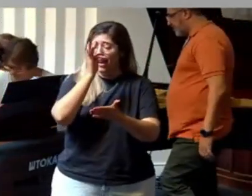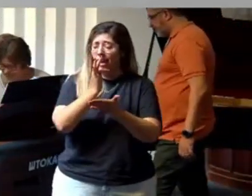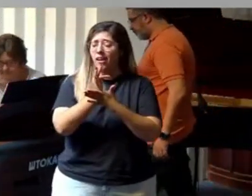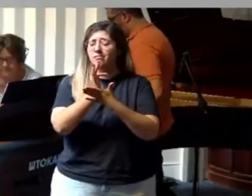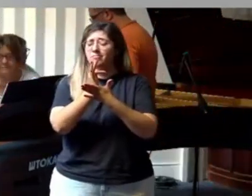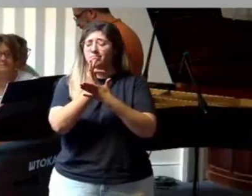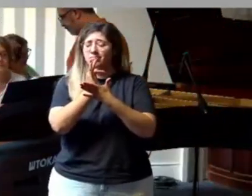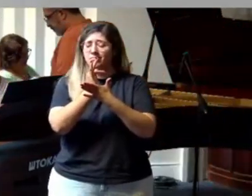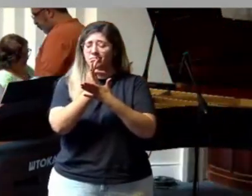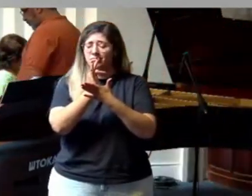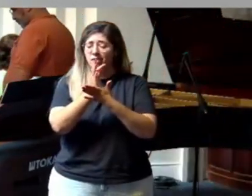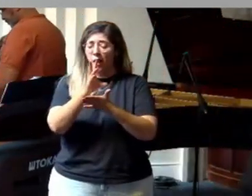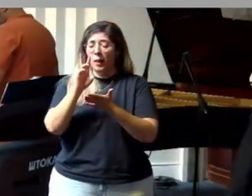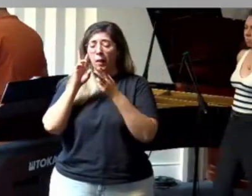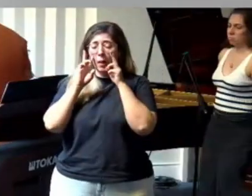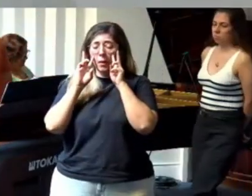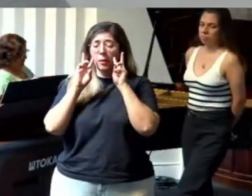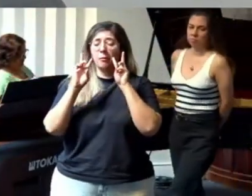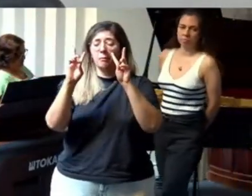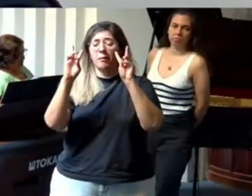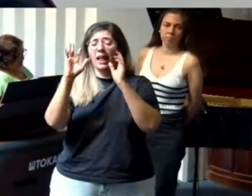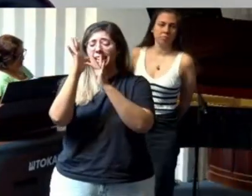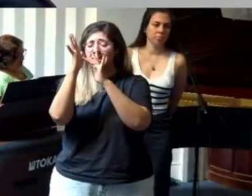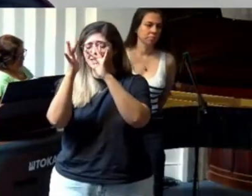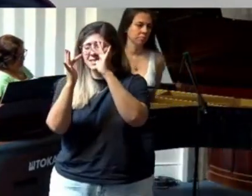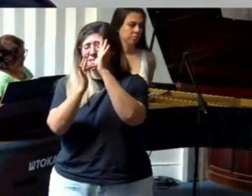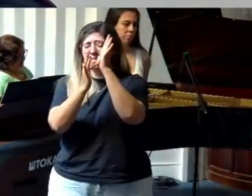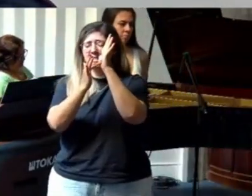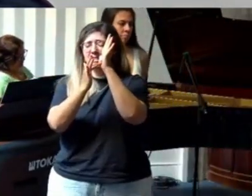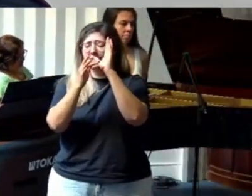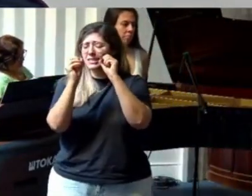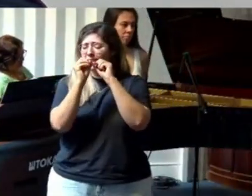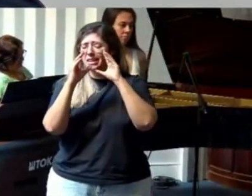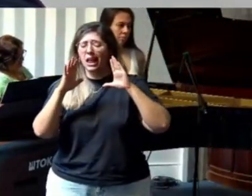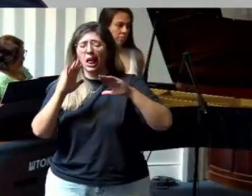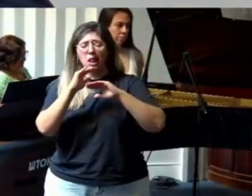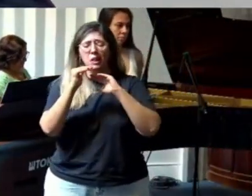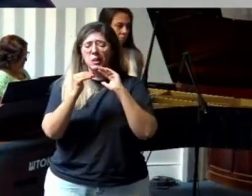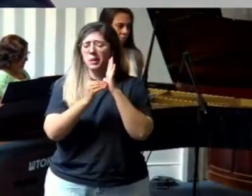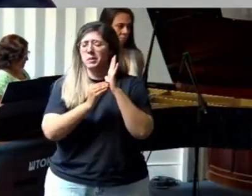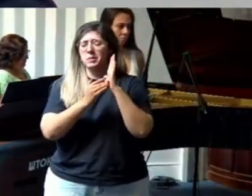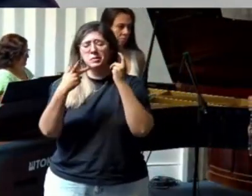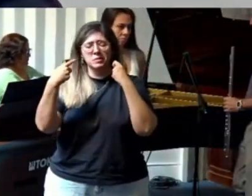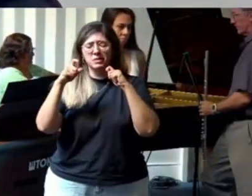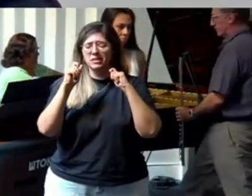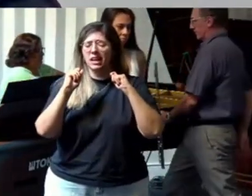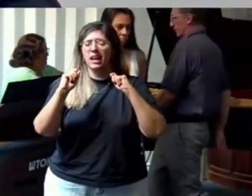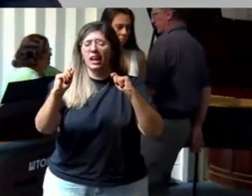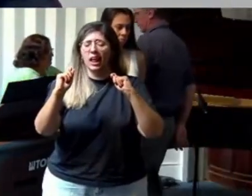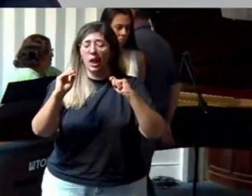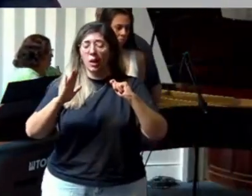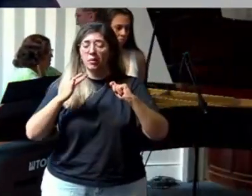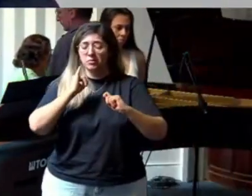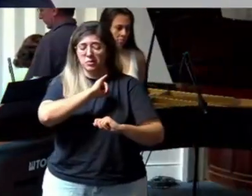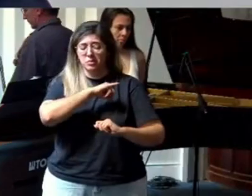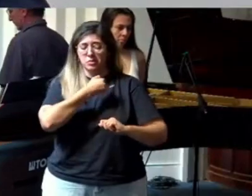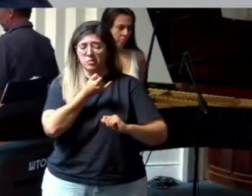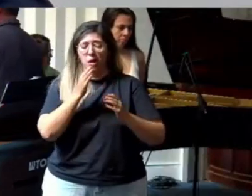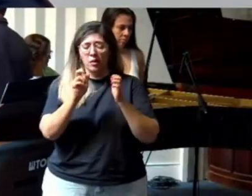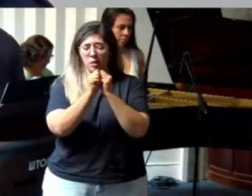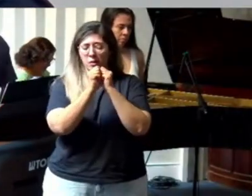Cristo, o seu autor e o seu consumador. Um dia João disse,